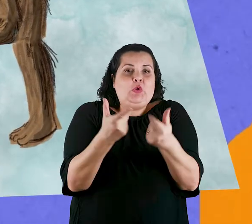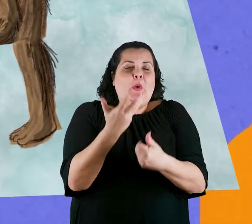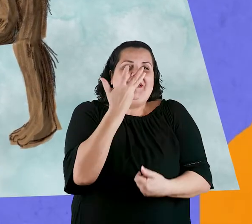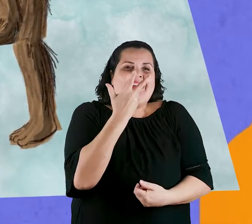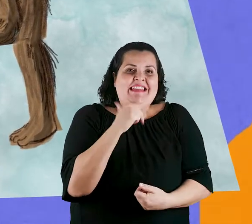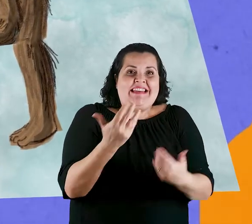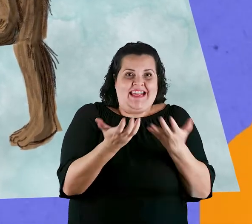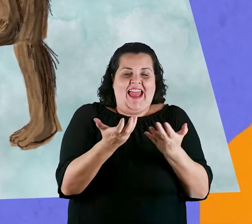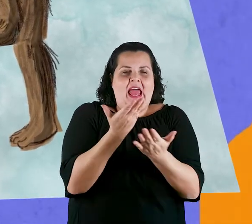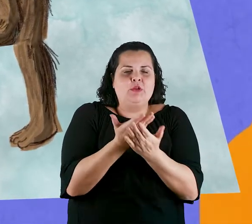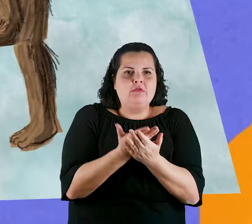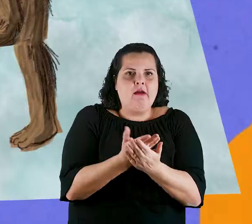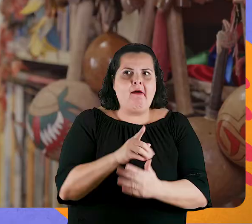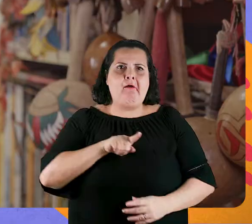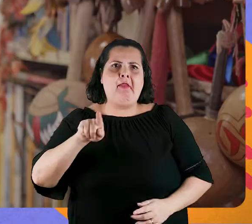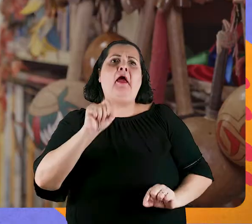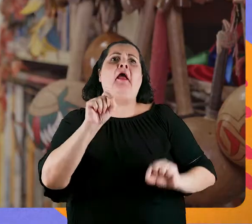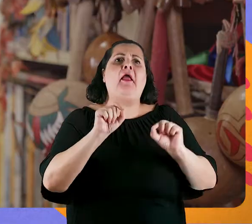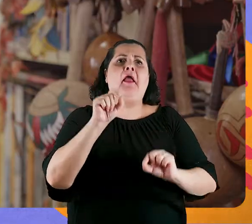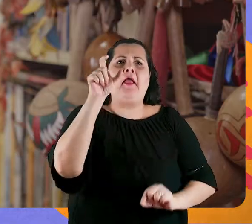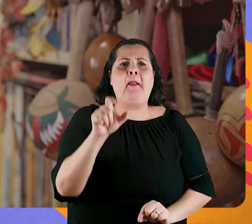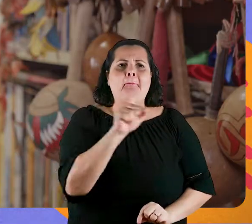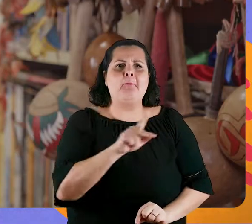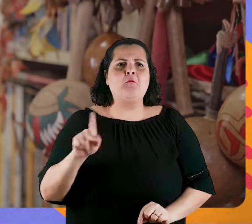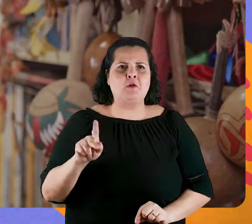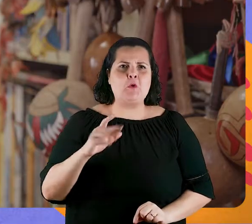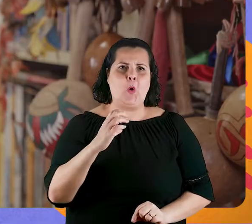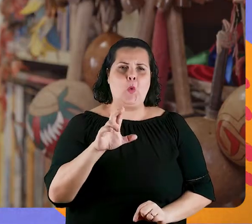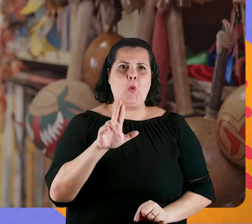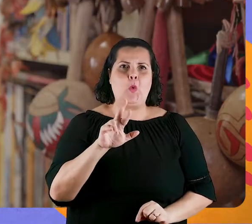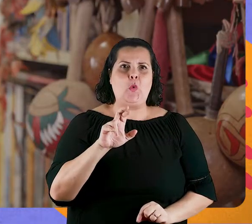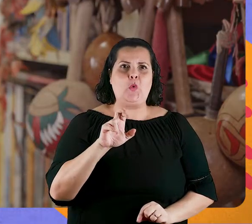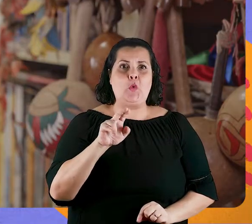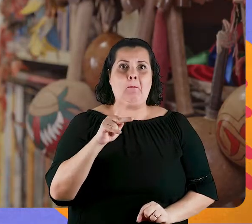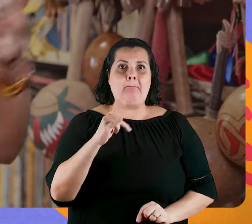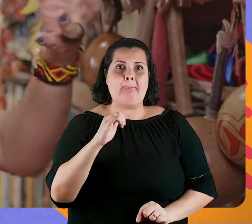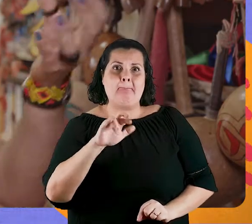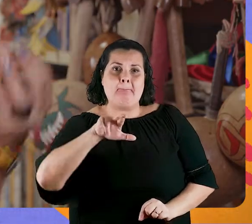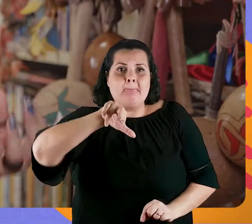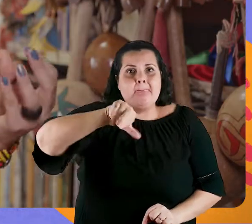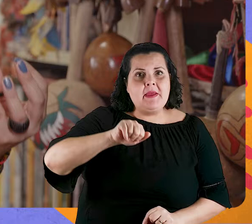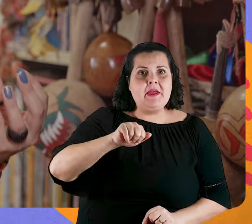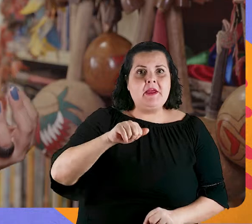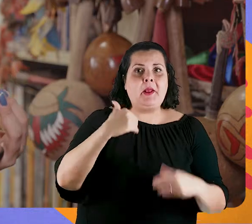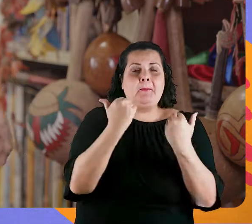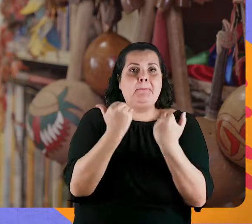Curupira era o professor. Então, a partir daí, eu pensei, por que não trazer o Curupira para ser esse